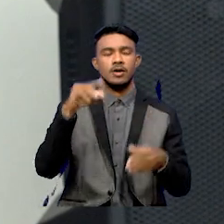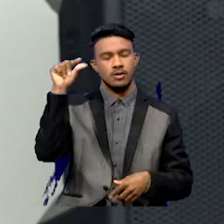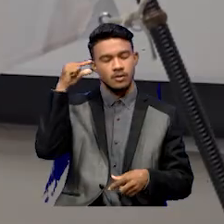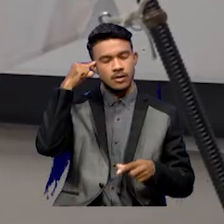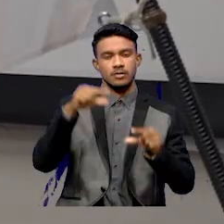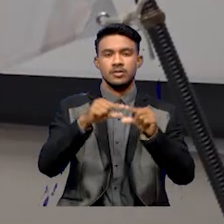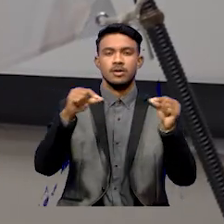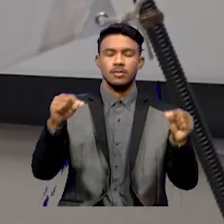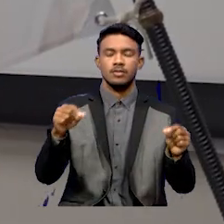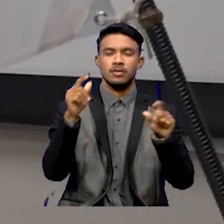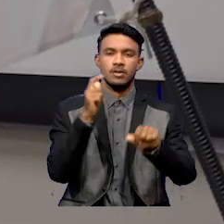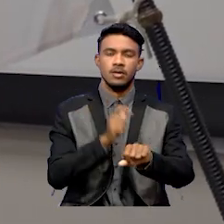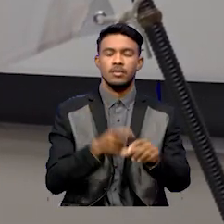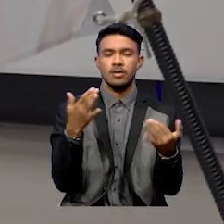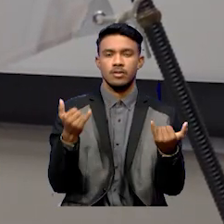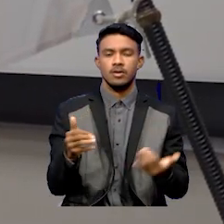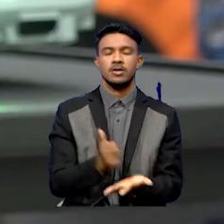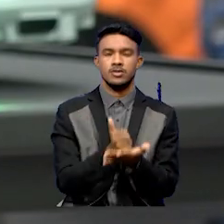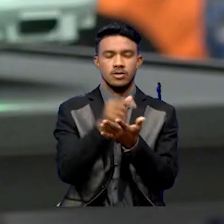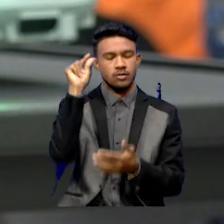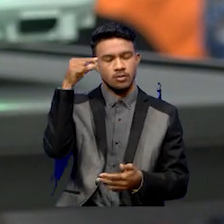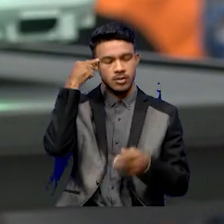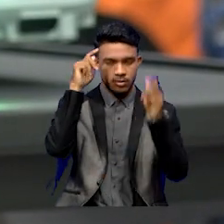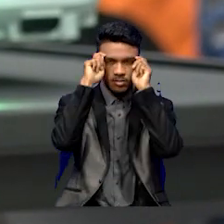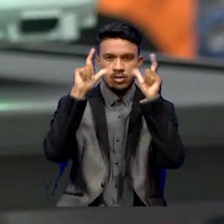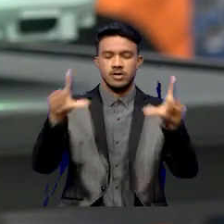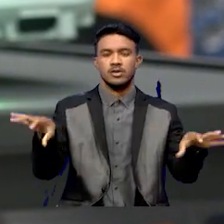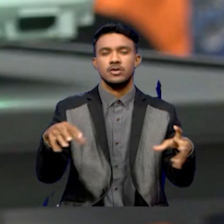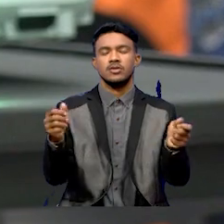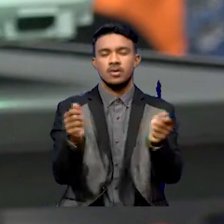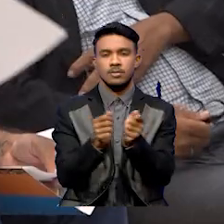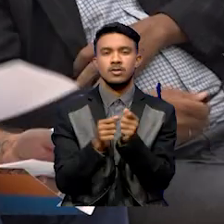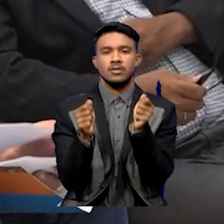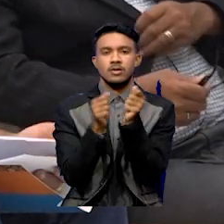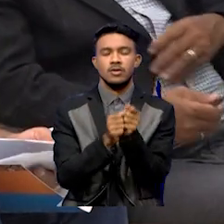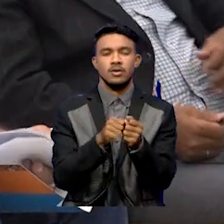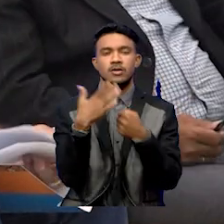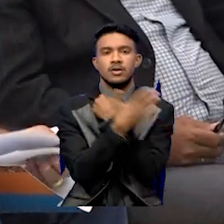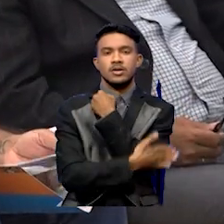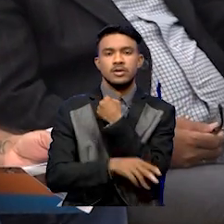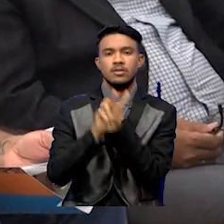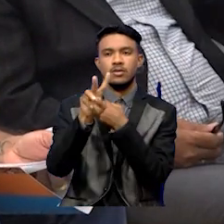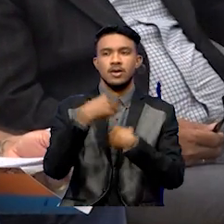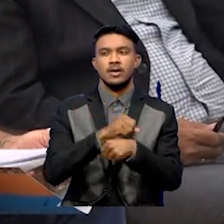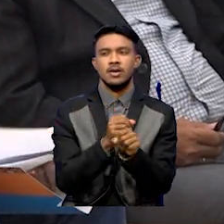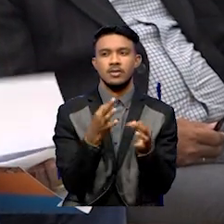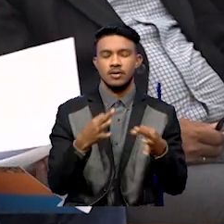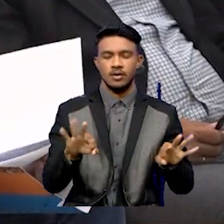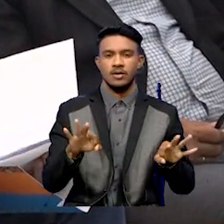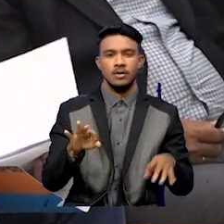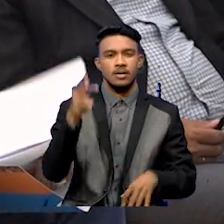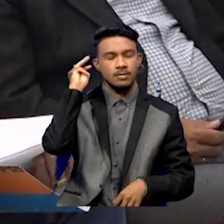nebe magdurante ne apoia ona governo Timor-Leste, lihusi cooperação bilateral, nebe nação rua estabelece ona. Poli Ministério de Saúde